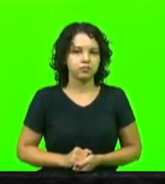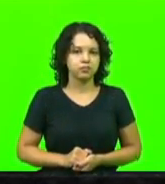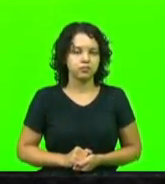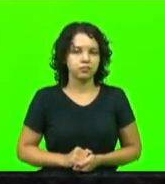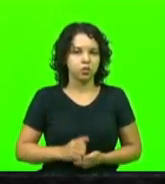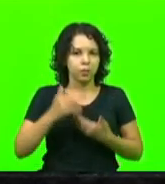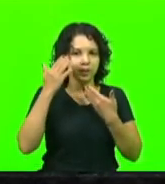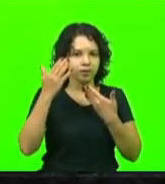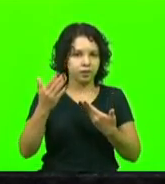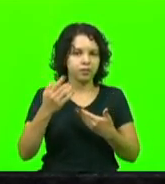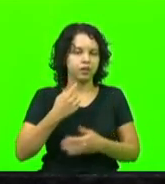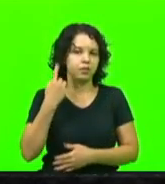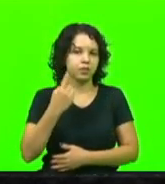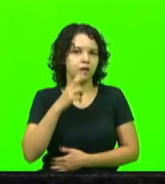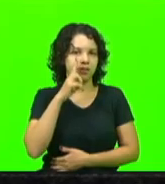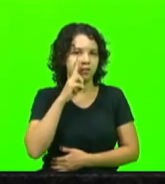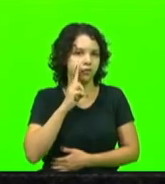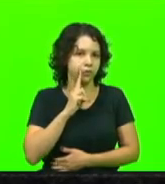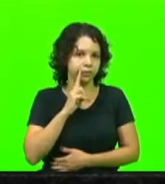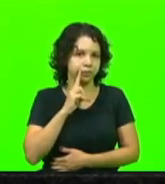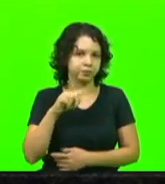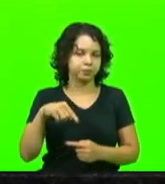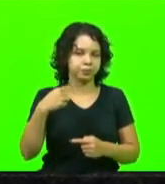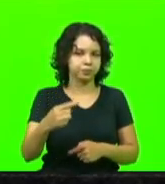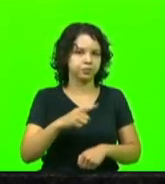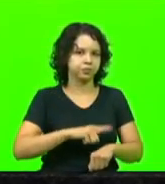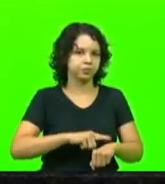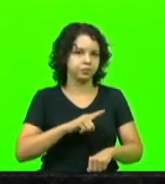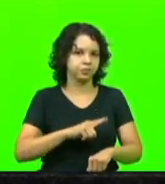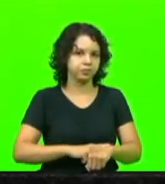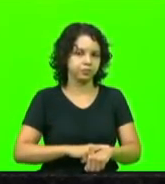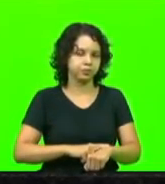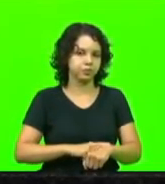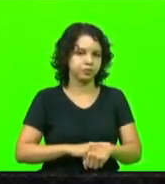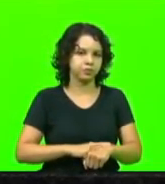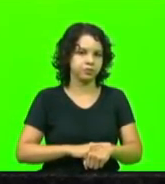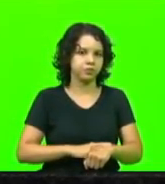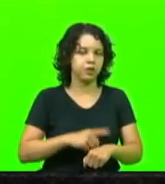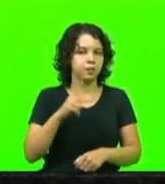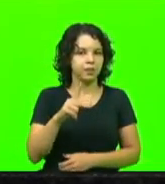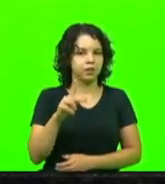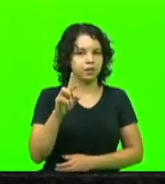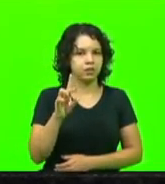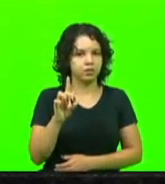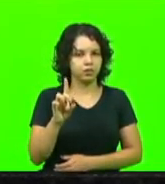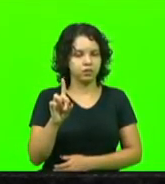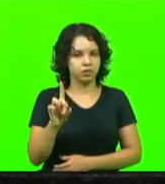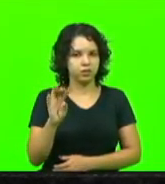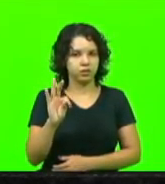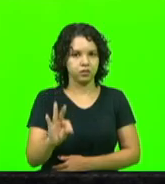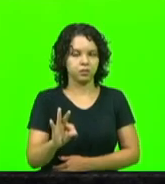Obrigado, deputado Ivan. Próximo orário pertence ao bloco PDT,